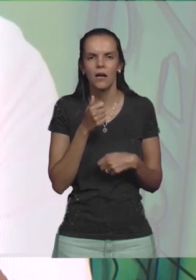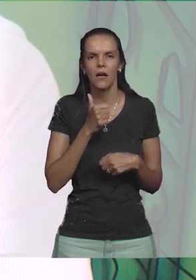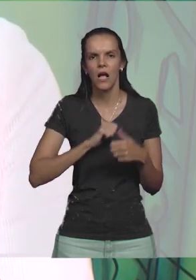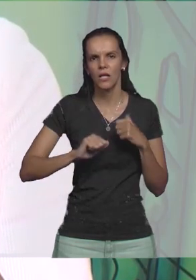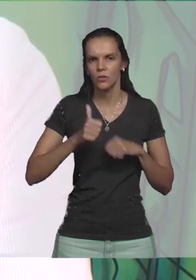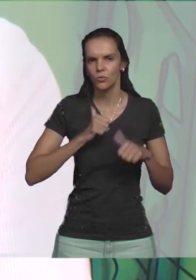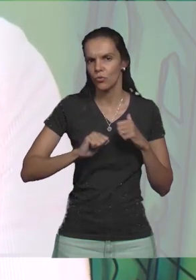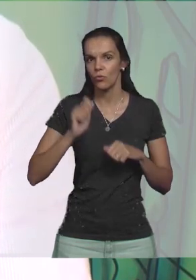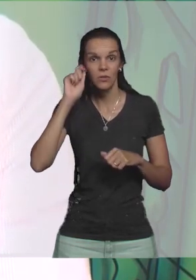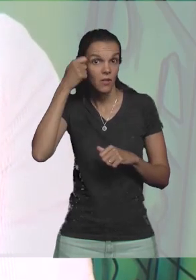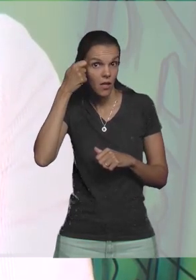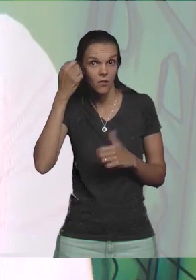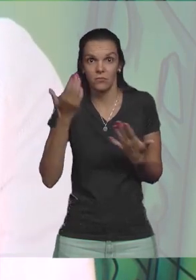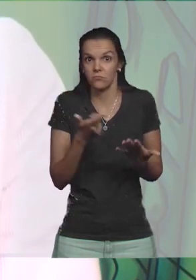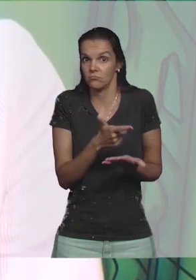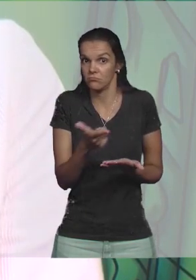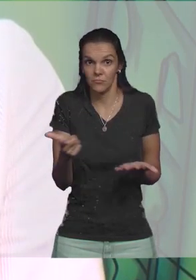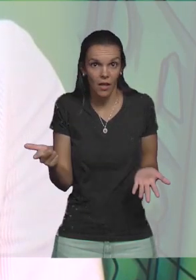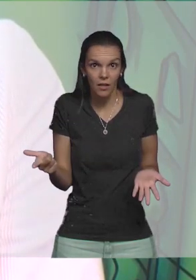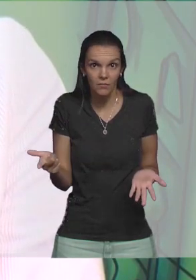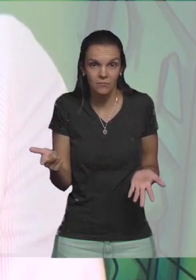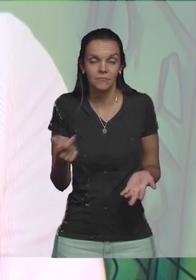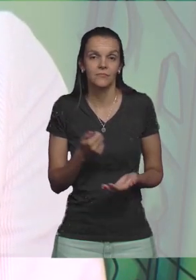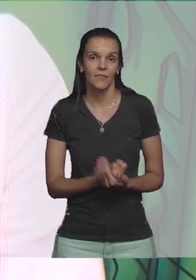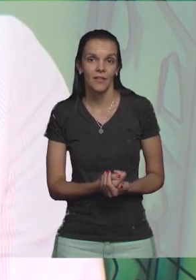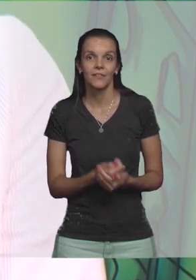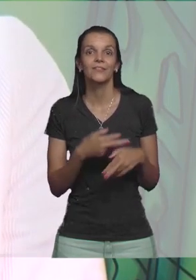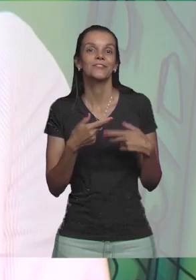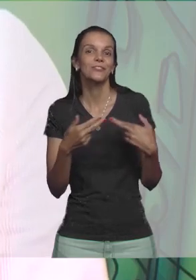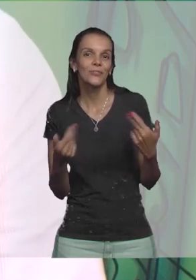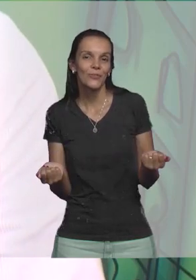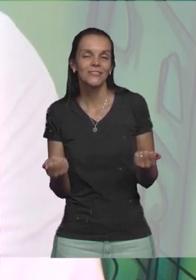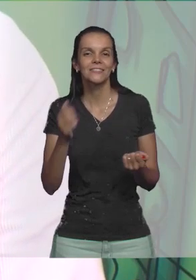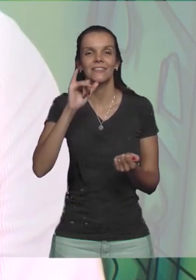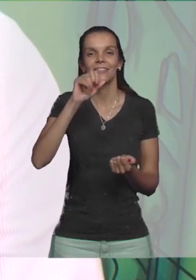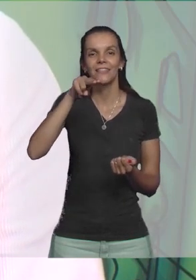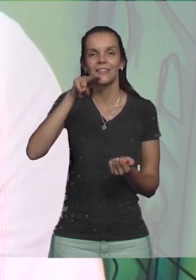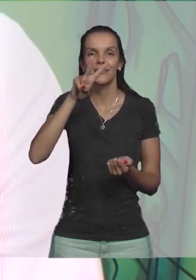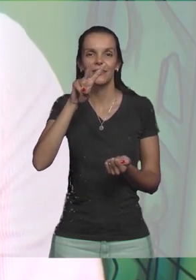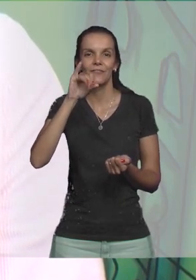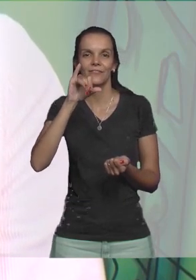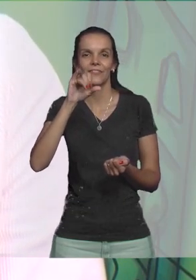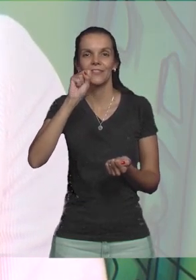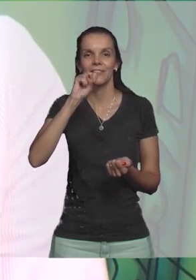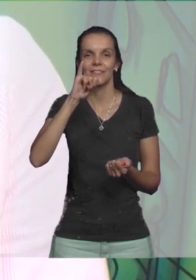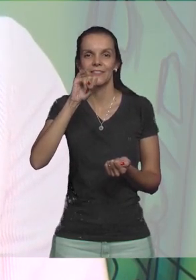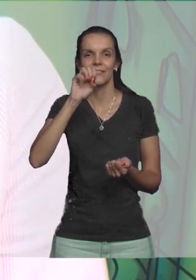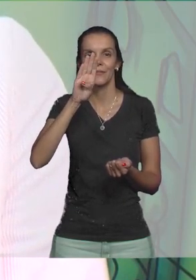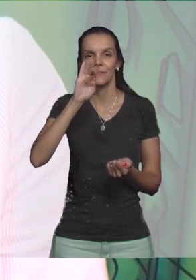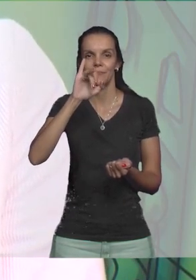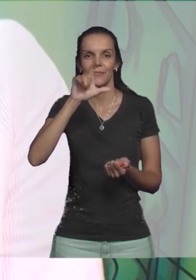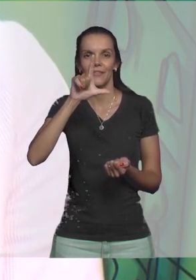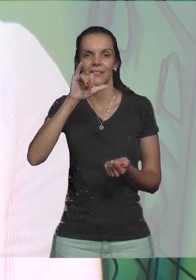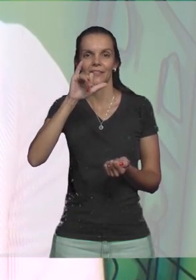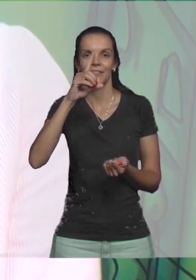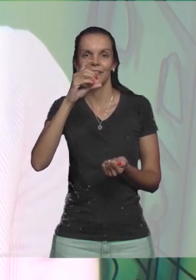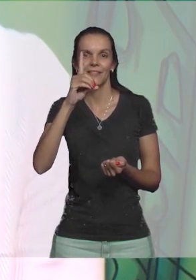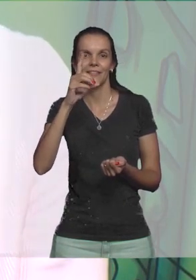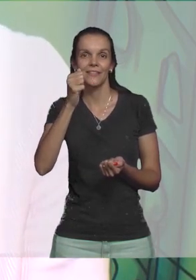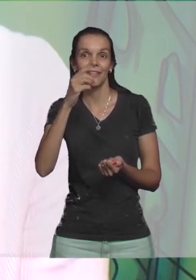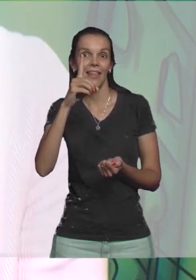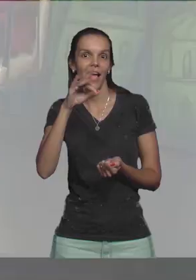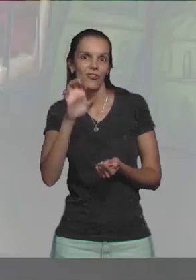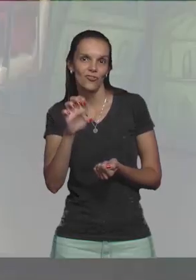Brasil poder se enxergar, mas nos outros espaços. Porque o problema da invisibilidade é que ela tira da gente o poder de